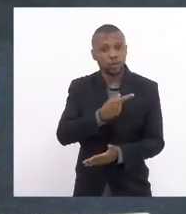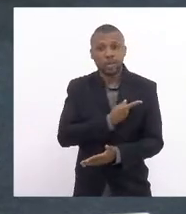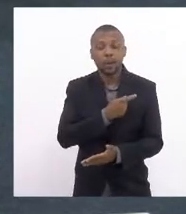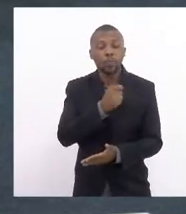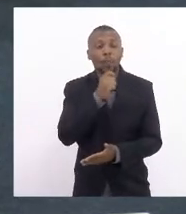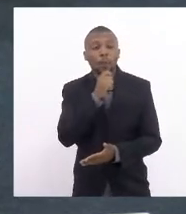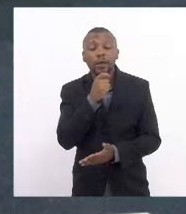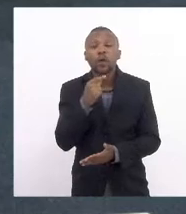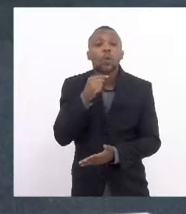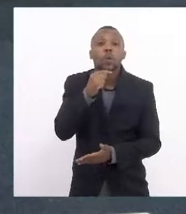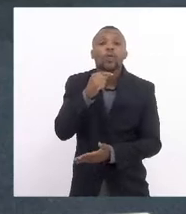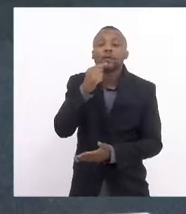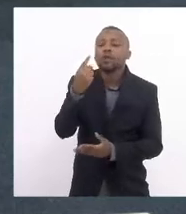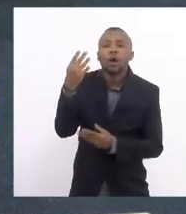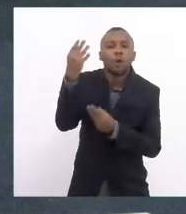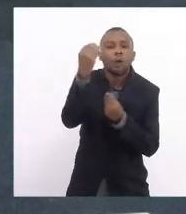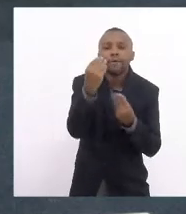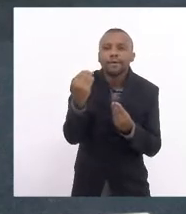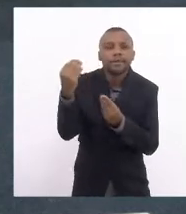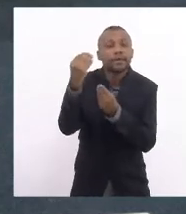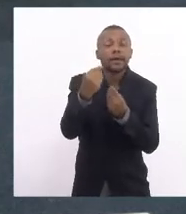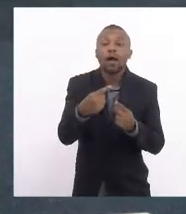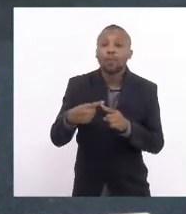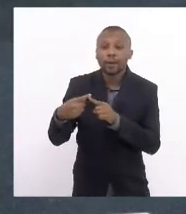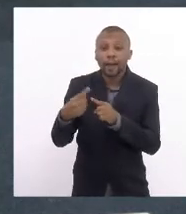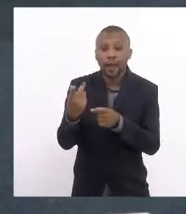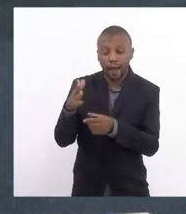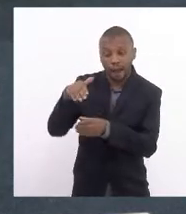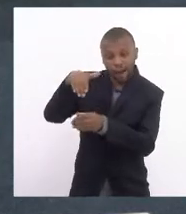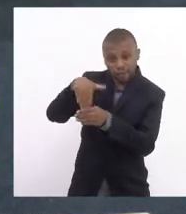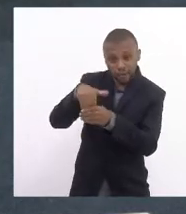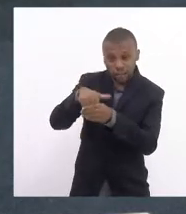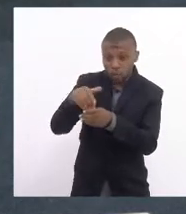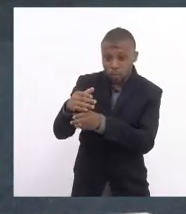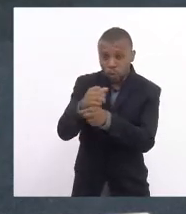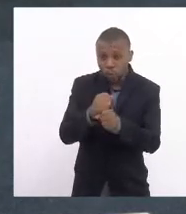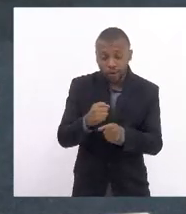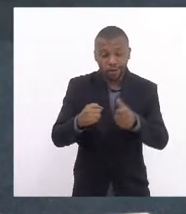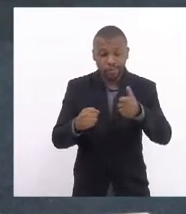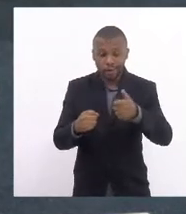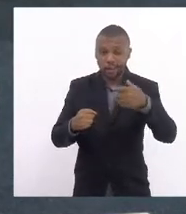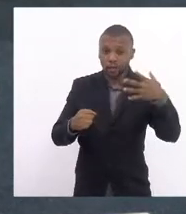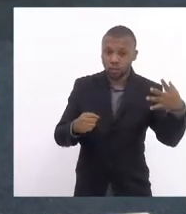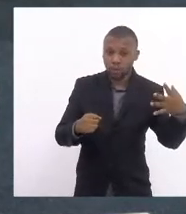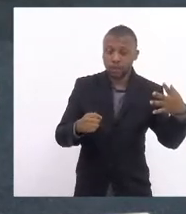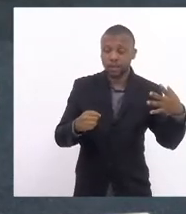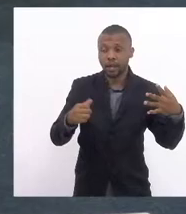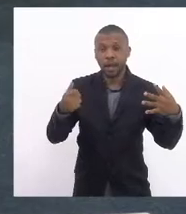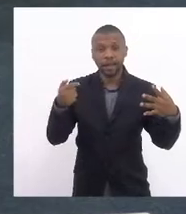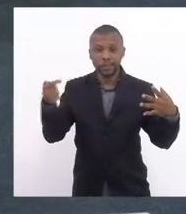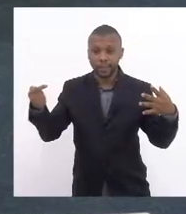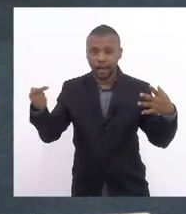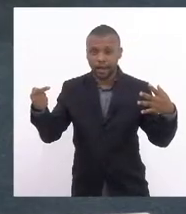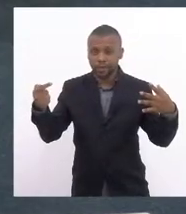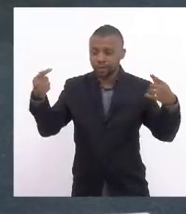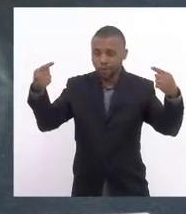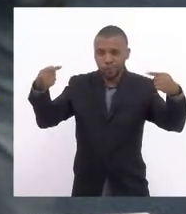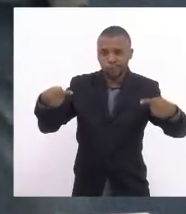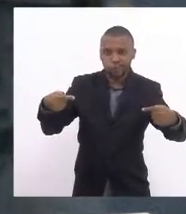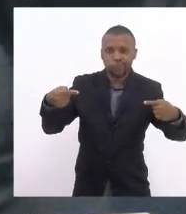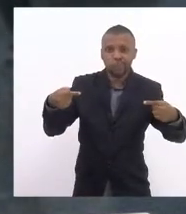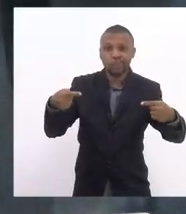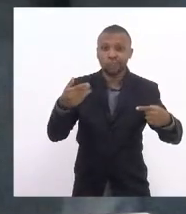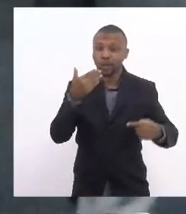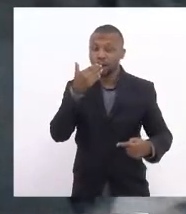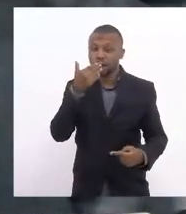conseguido convencer, porque a votação foi 14-7, ou 14-8, se eu não me engano, pelo destombamento. Outra coisa